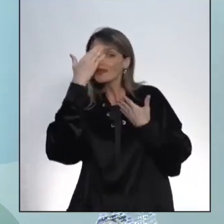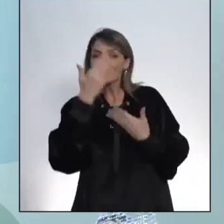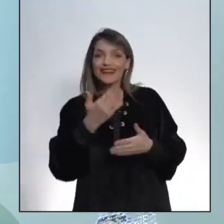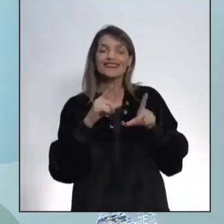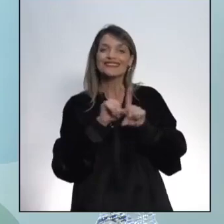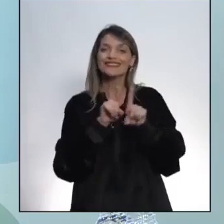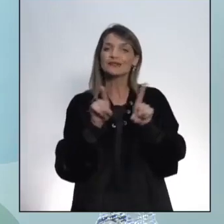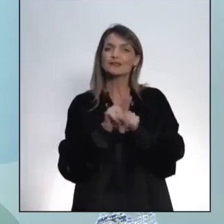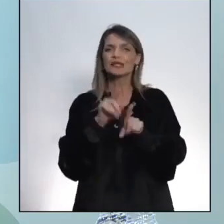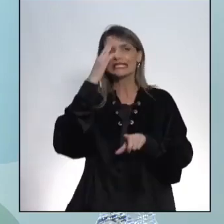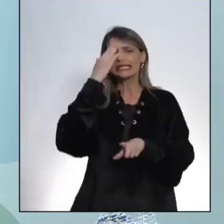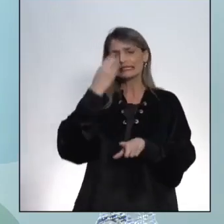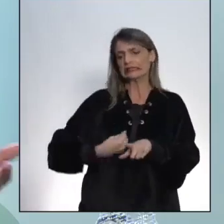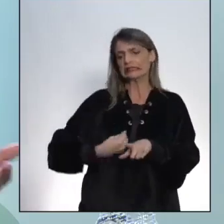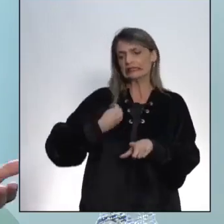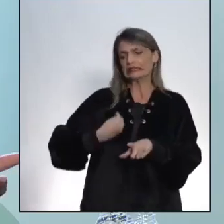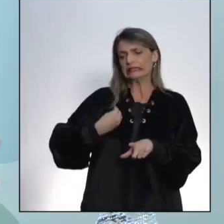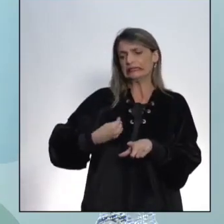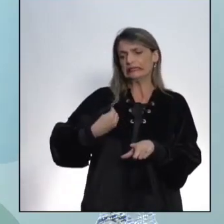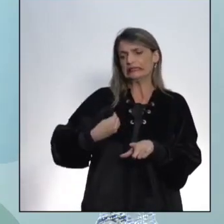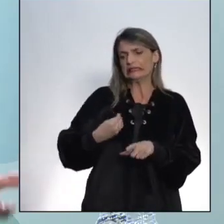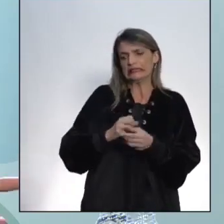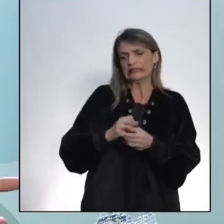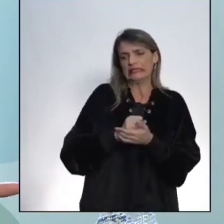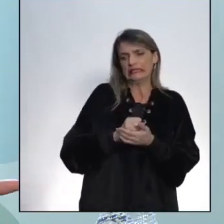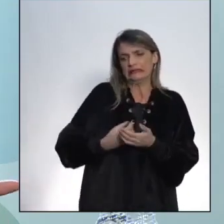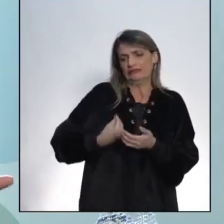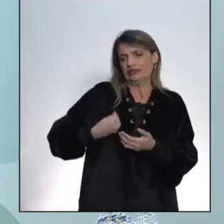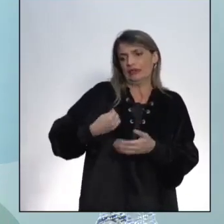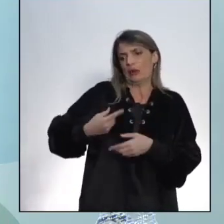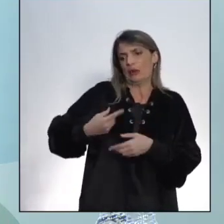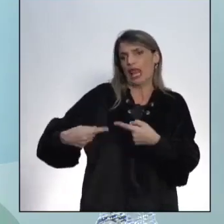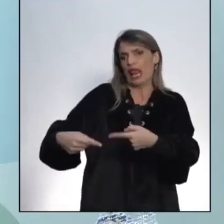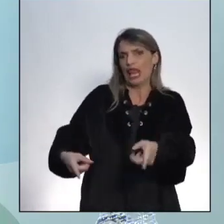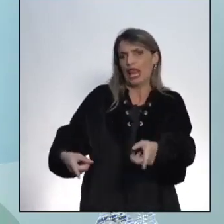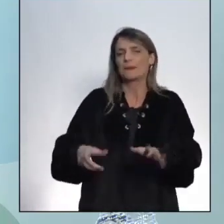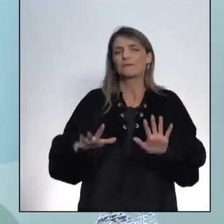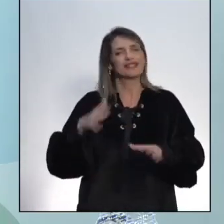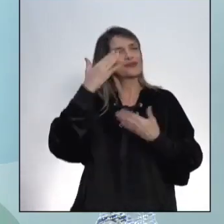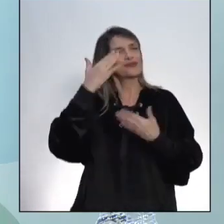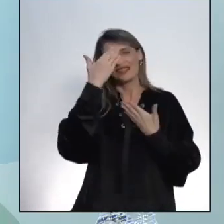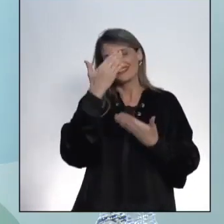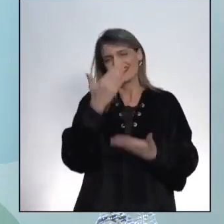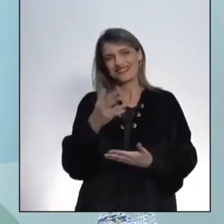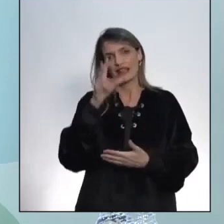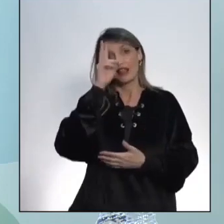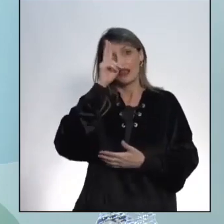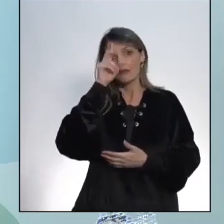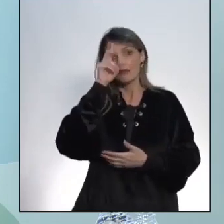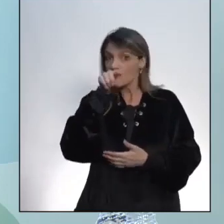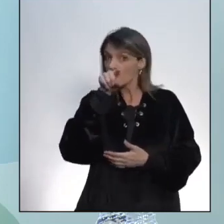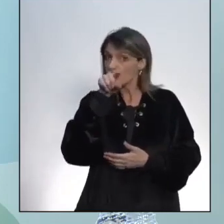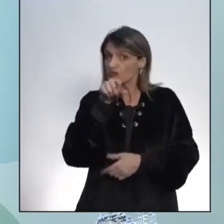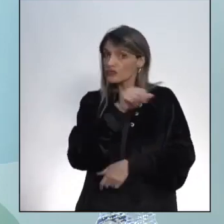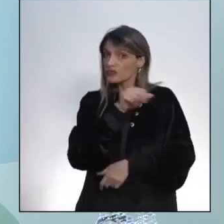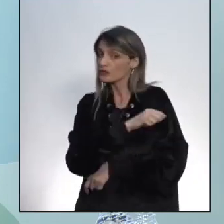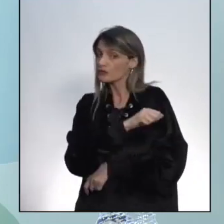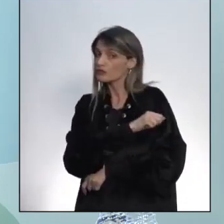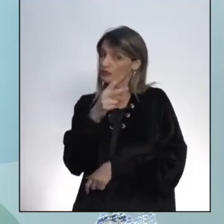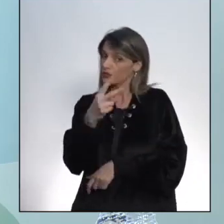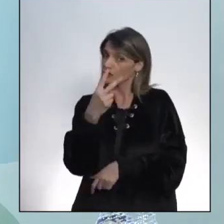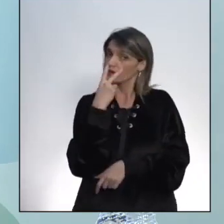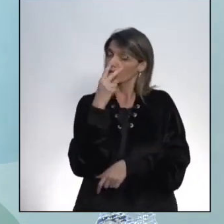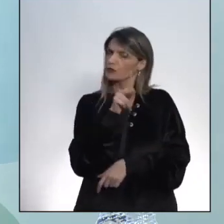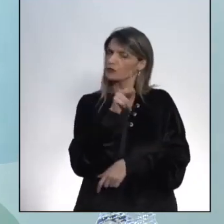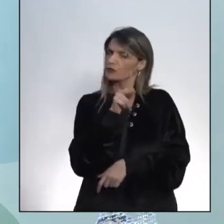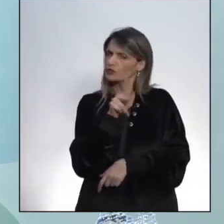uma rotina também cheia de atividades por conta desse novo formato de aulas. Muito obrigado. Lembrar para você que está nos assistindo que